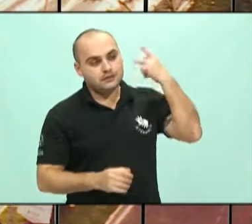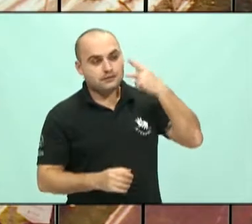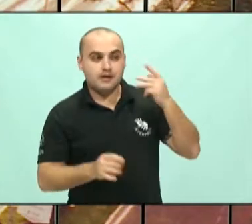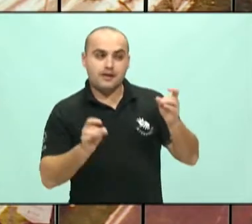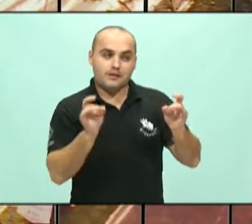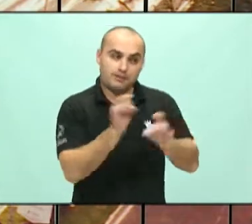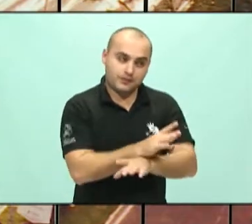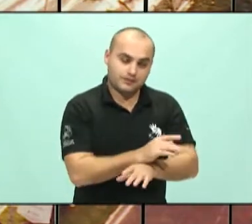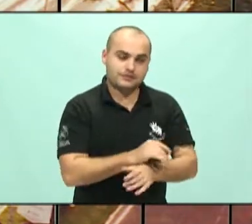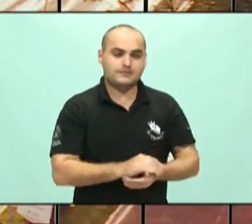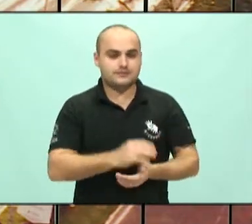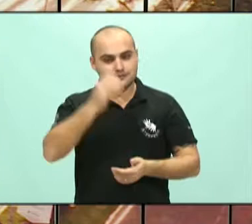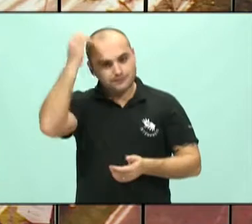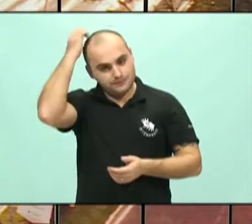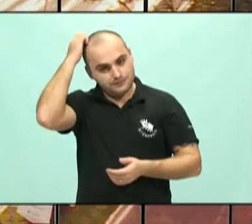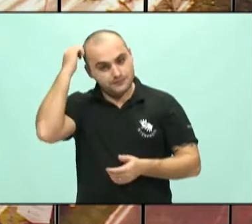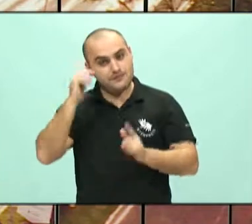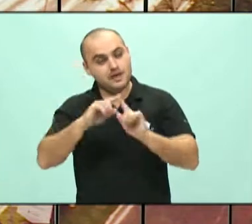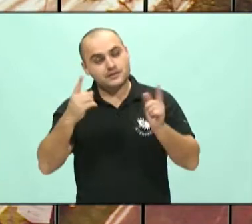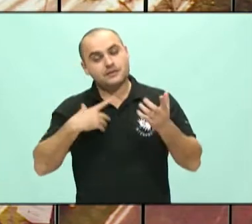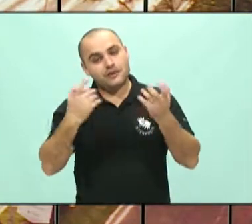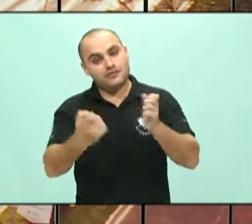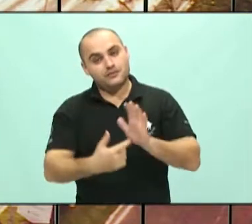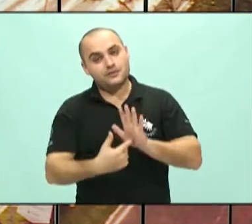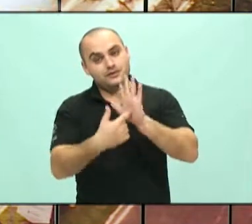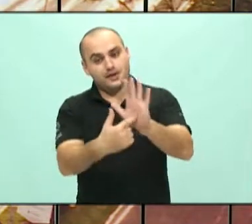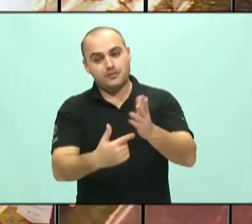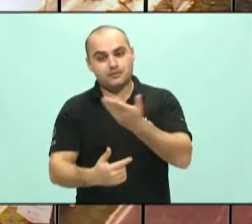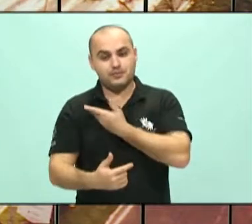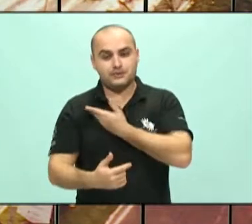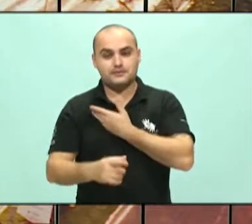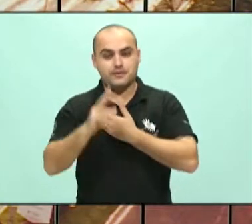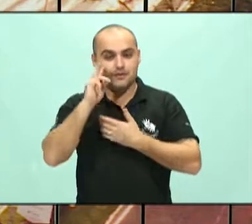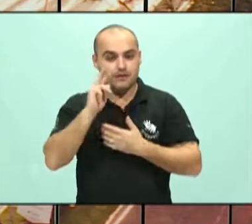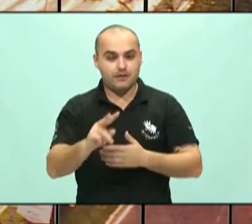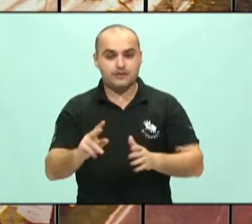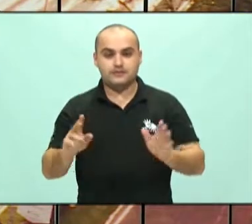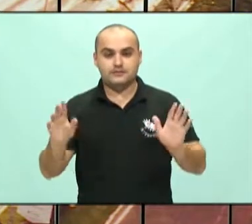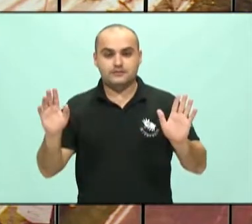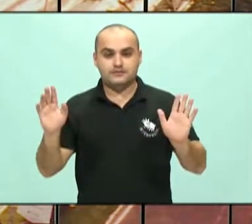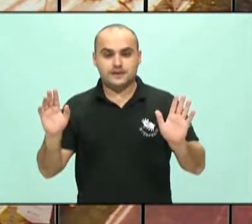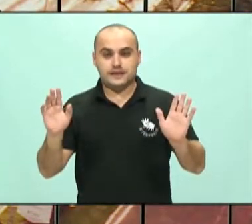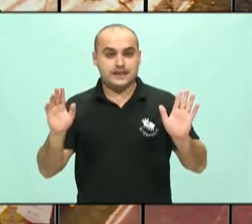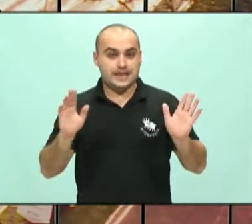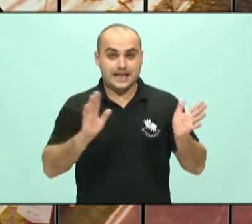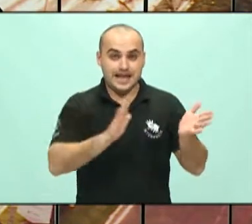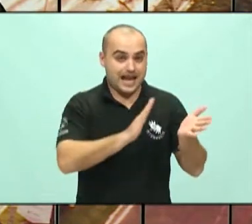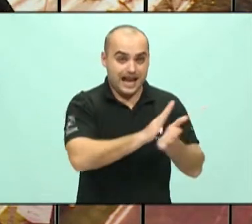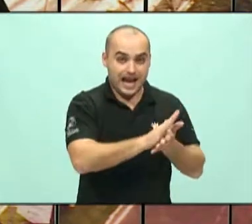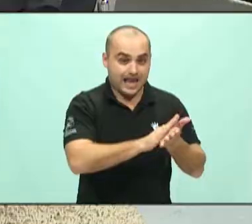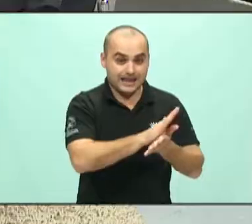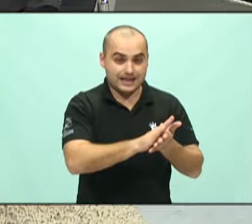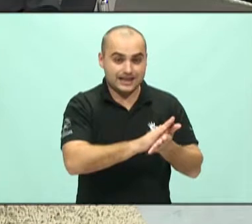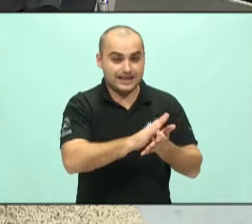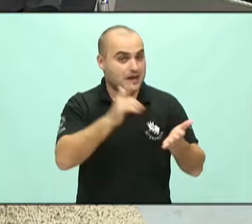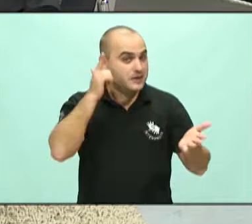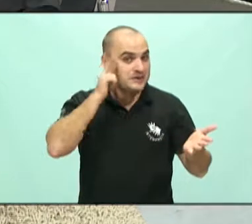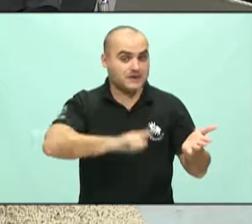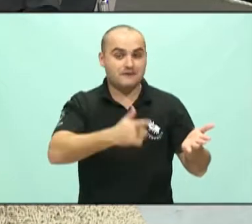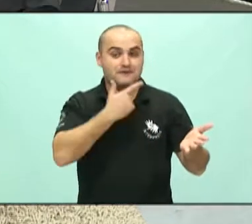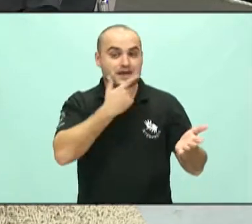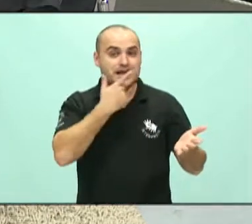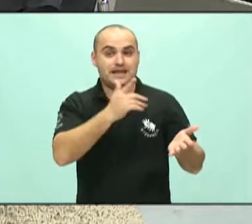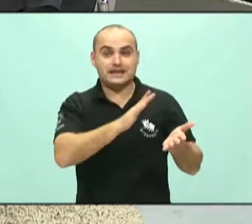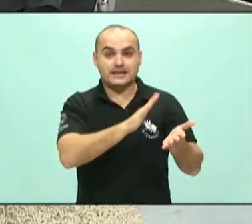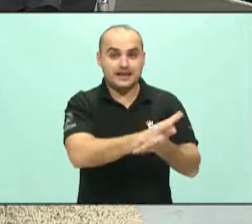eu quero confessar aos nossos amigos telespectadores que nada tivemos condições de falar